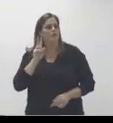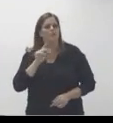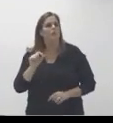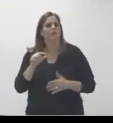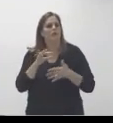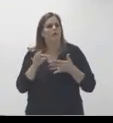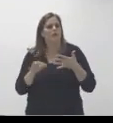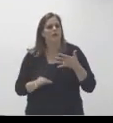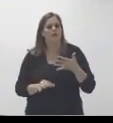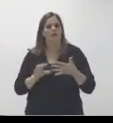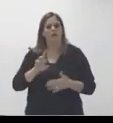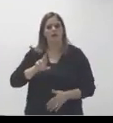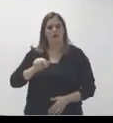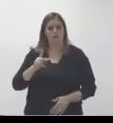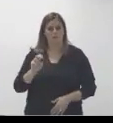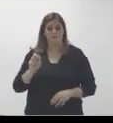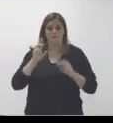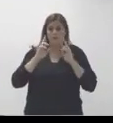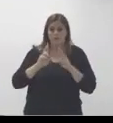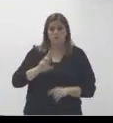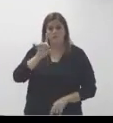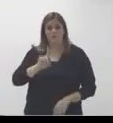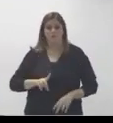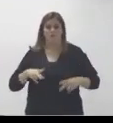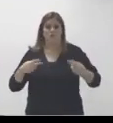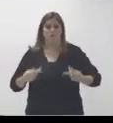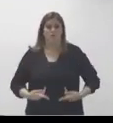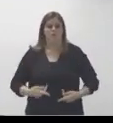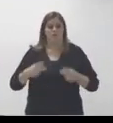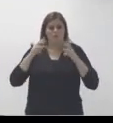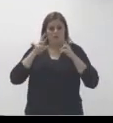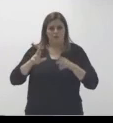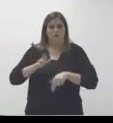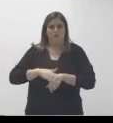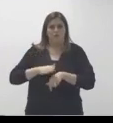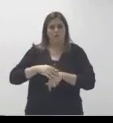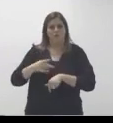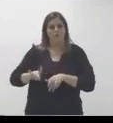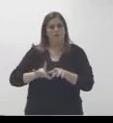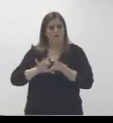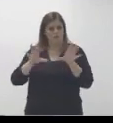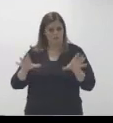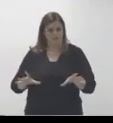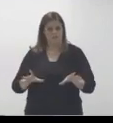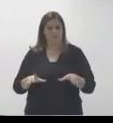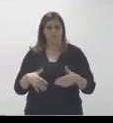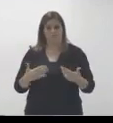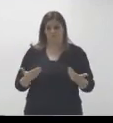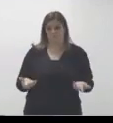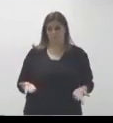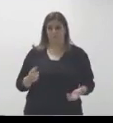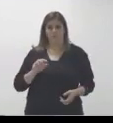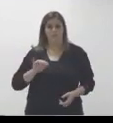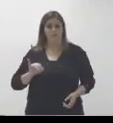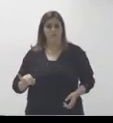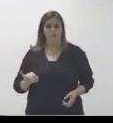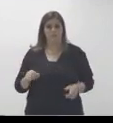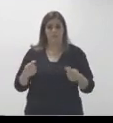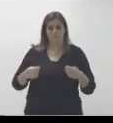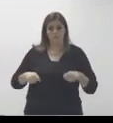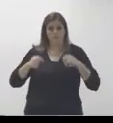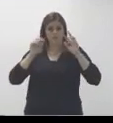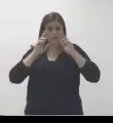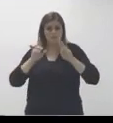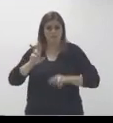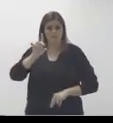respeito aos direitos humanos garantindo a autonomia e liberdade das pessoas portanto nós estamos num plano de respeito aos direitos humanos